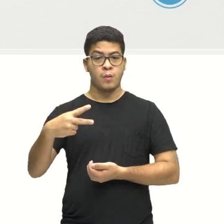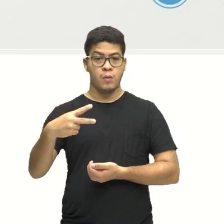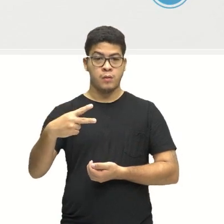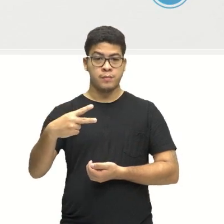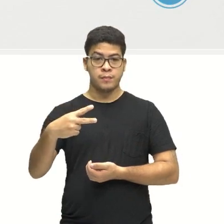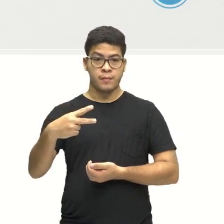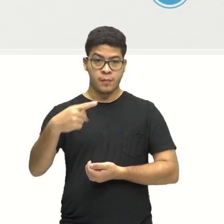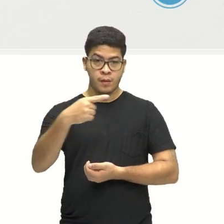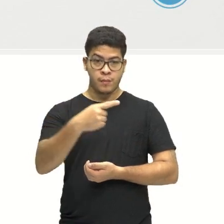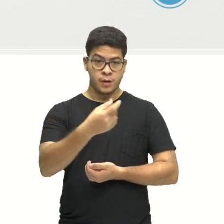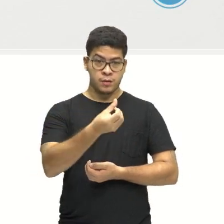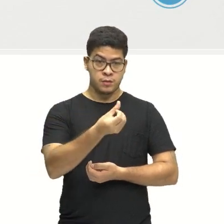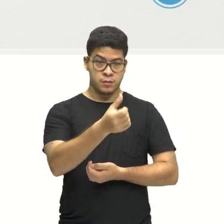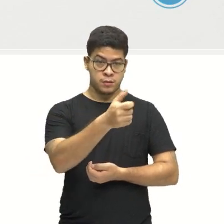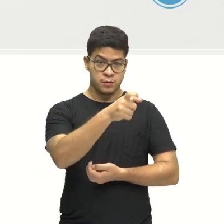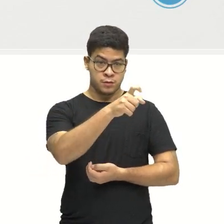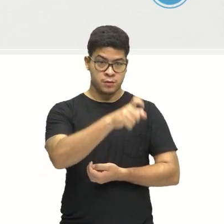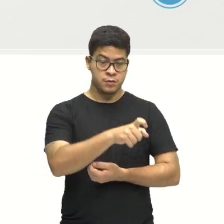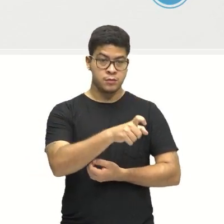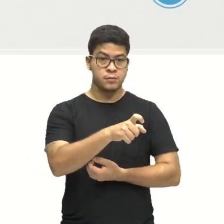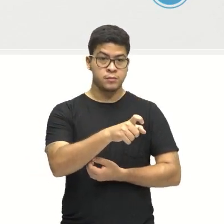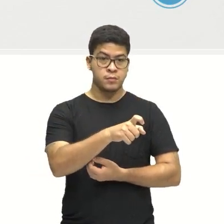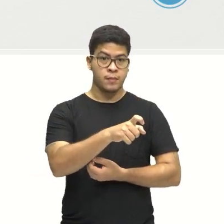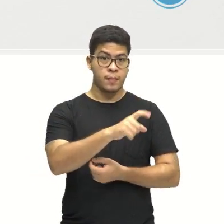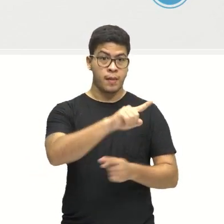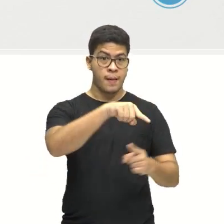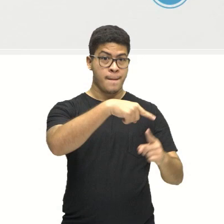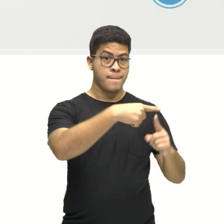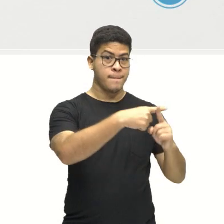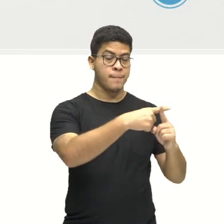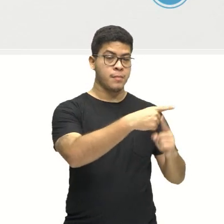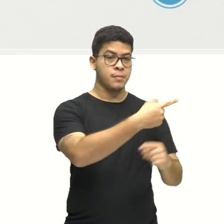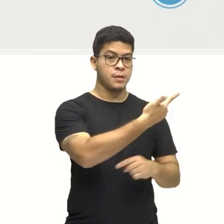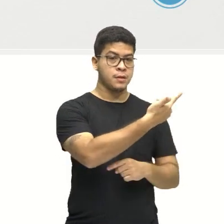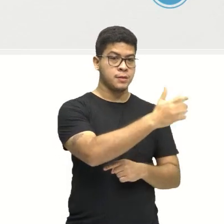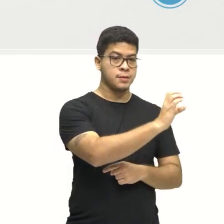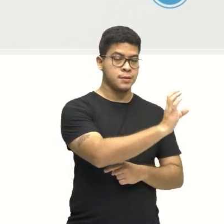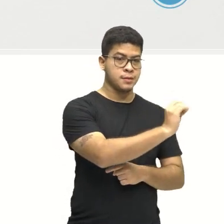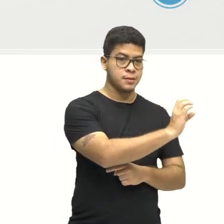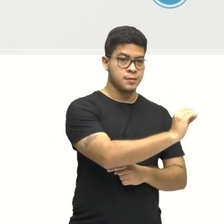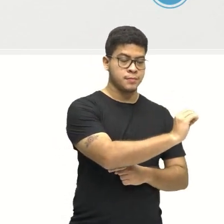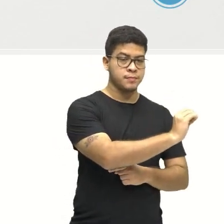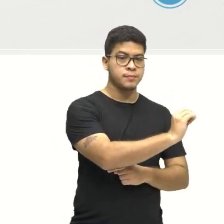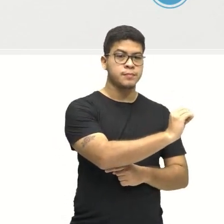igual a menos 6x mais 100.